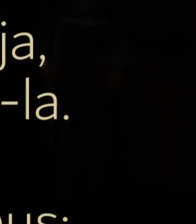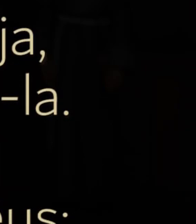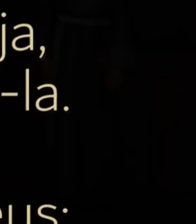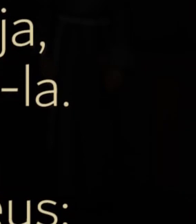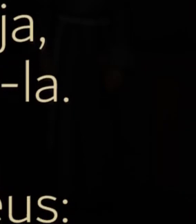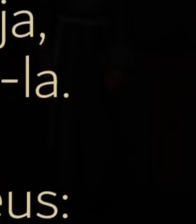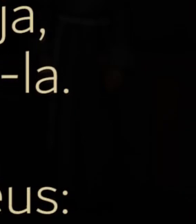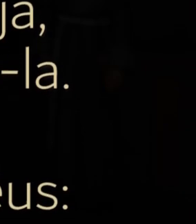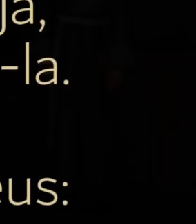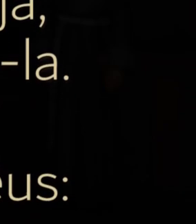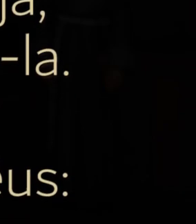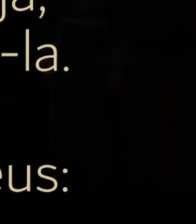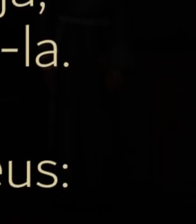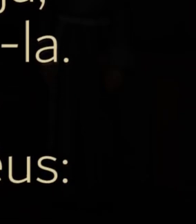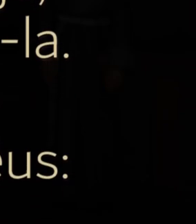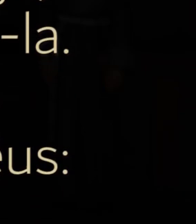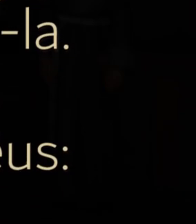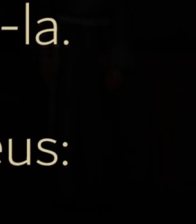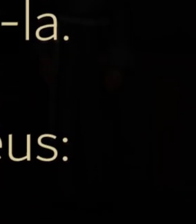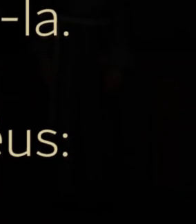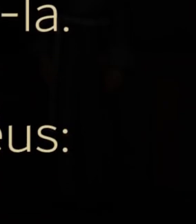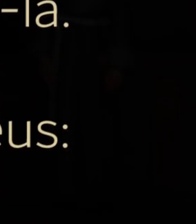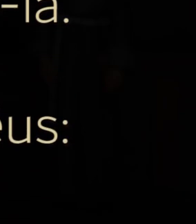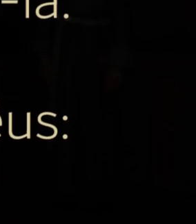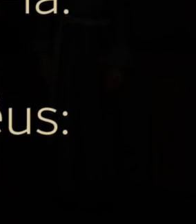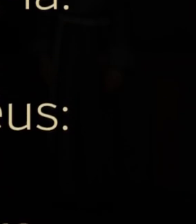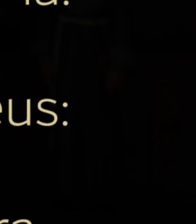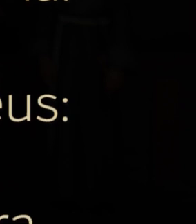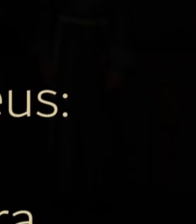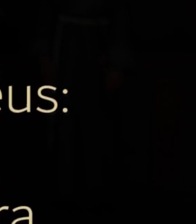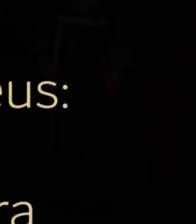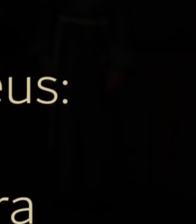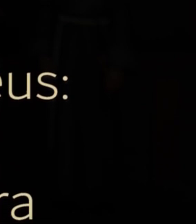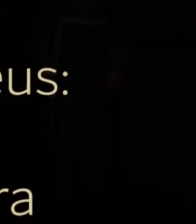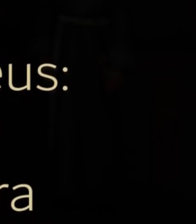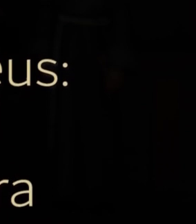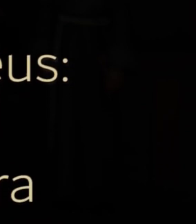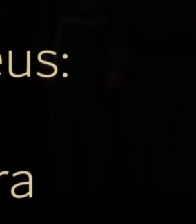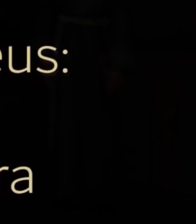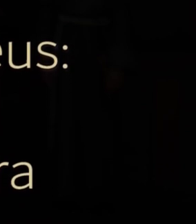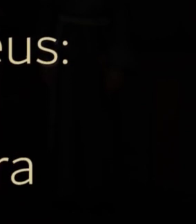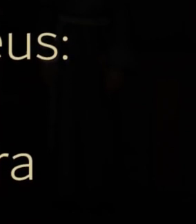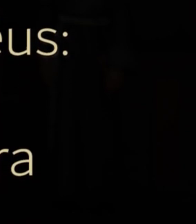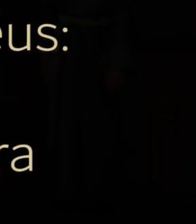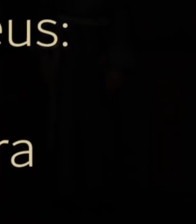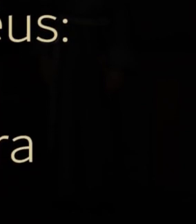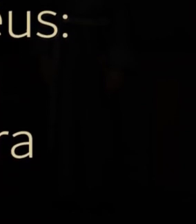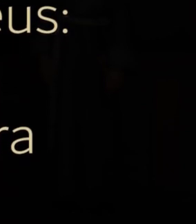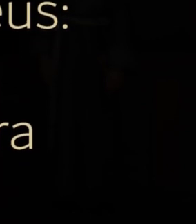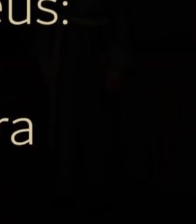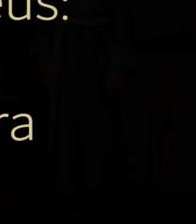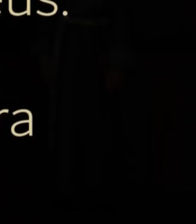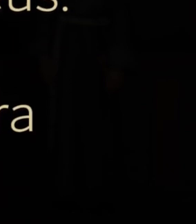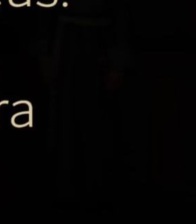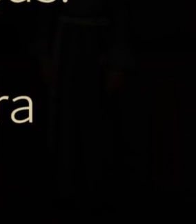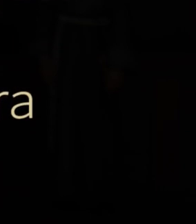Pedro, e sobre esta pedra construirei a minha igreja, e o poder do inferno nunca poderá vencê-la. Eu te